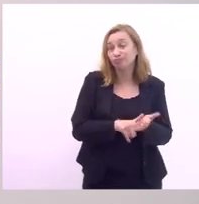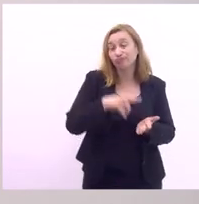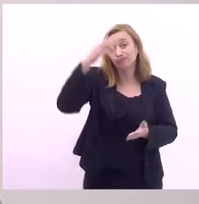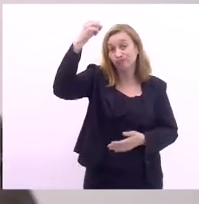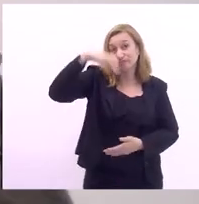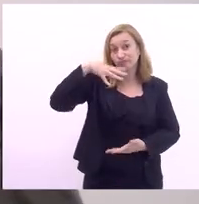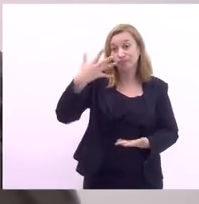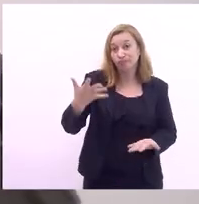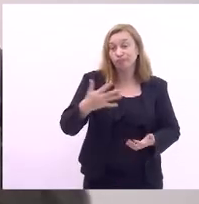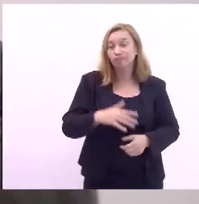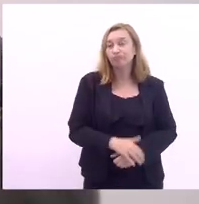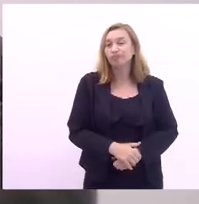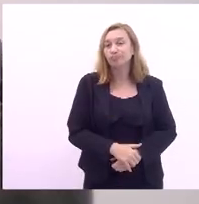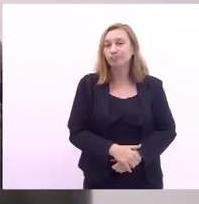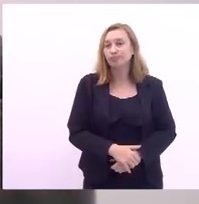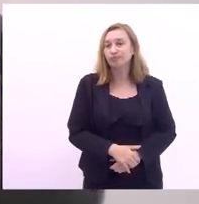porque